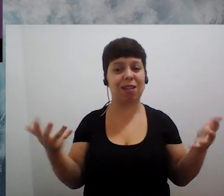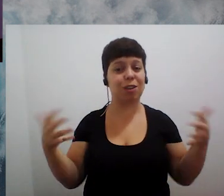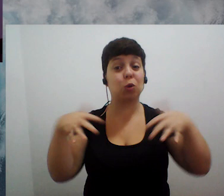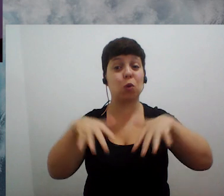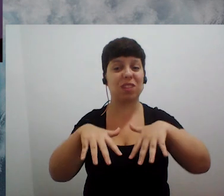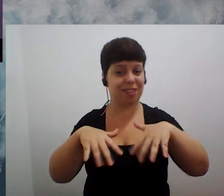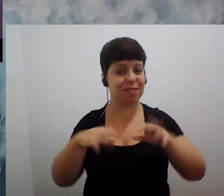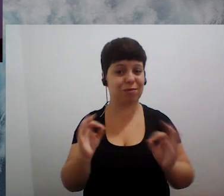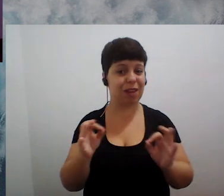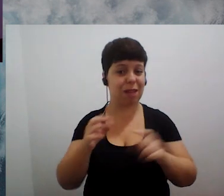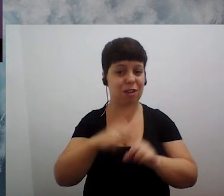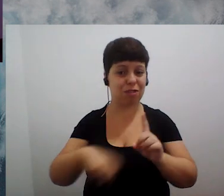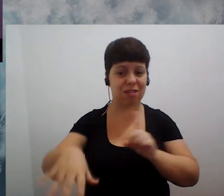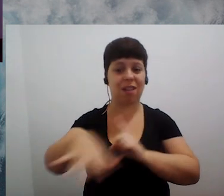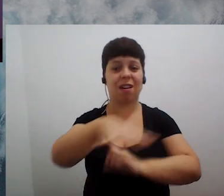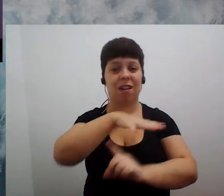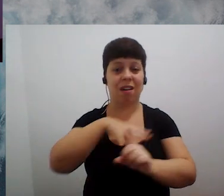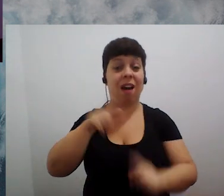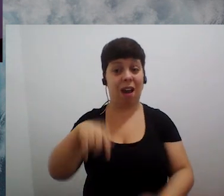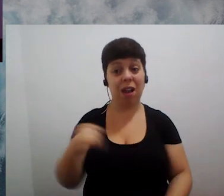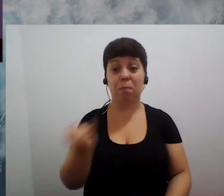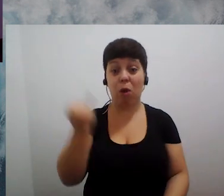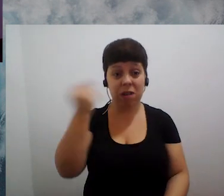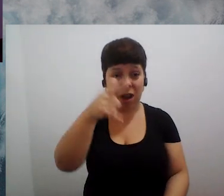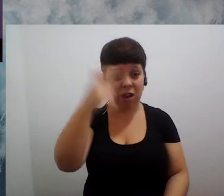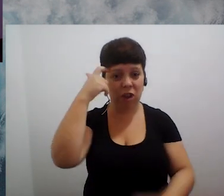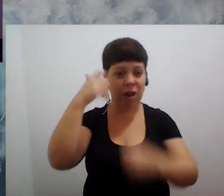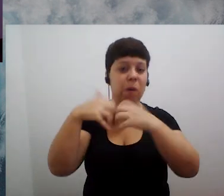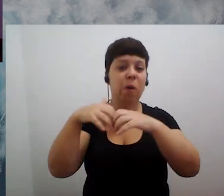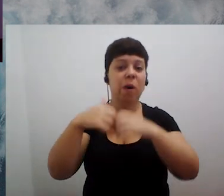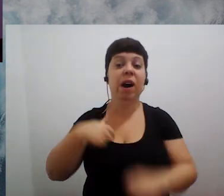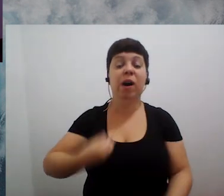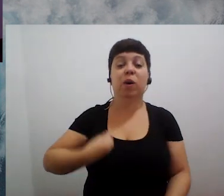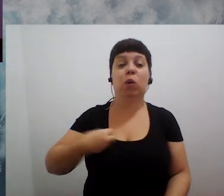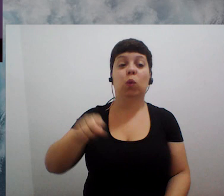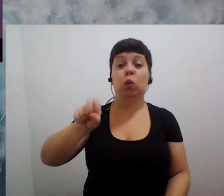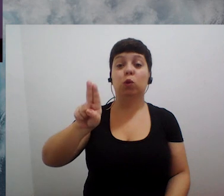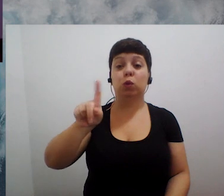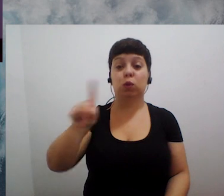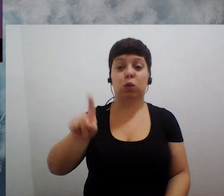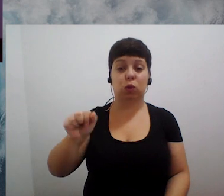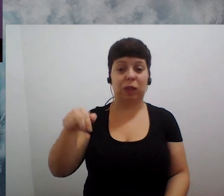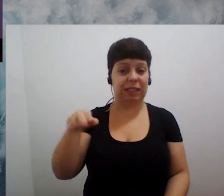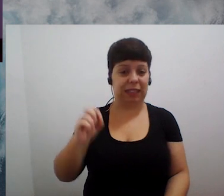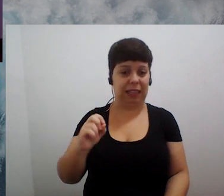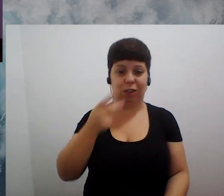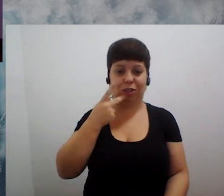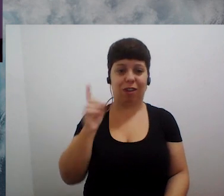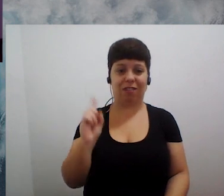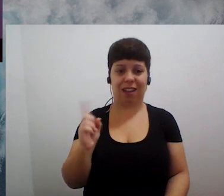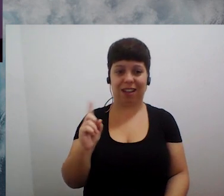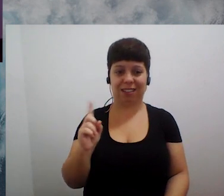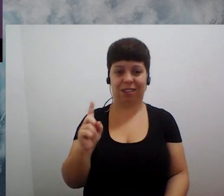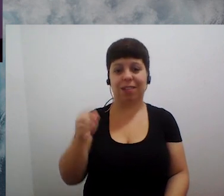inclusivo, né? Para a sociedade como um todo, né? É bem, bem importante essa sua reflexão. Né? Eu sou de Suzano. A gente não tinha